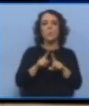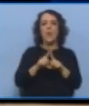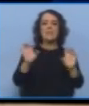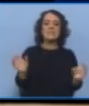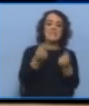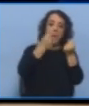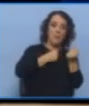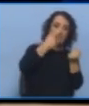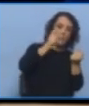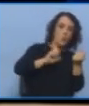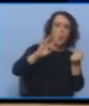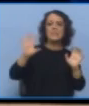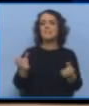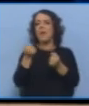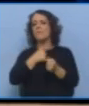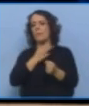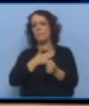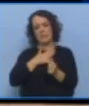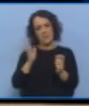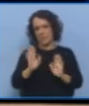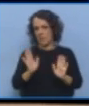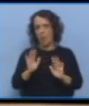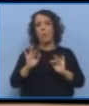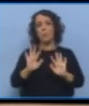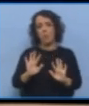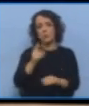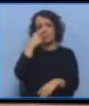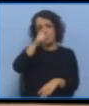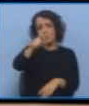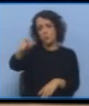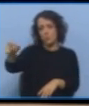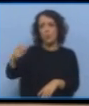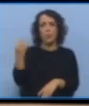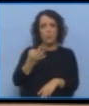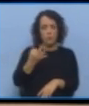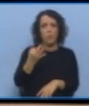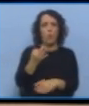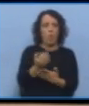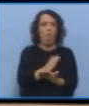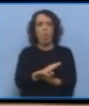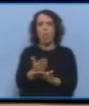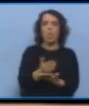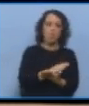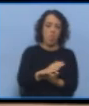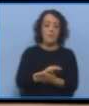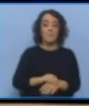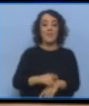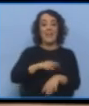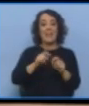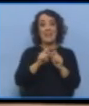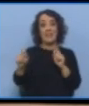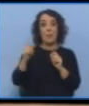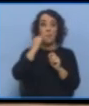salvar a empresa. Mas tive várias pessoas com quem me relaciono que tiveram essa dicotomia. E aquilo que nós recomendámos durante o período da